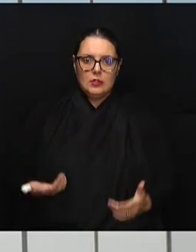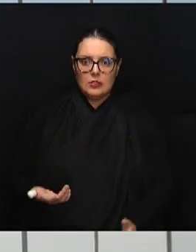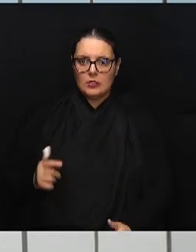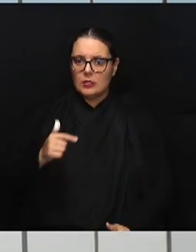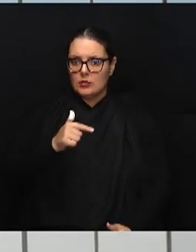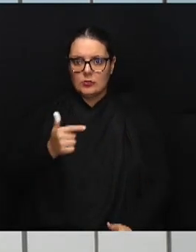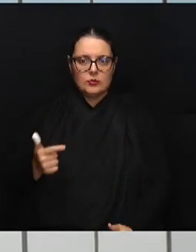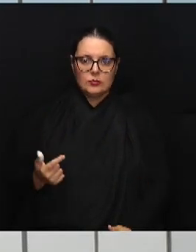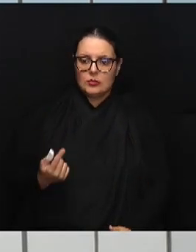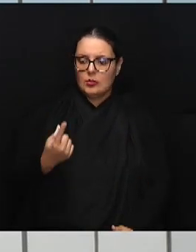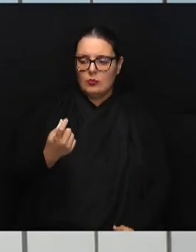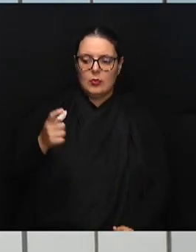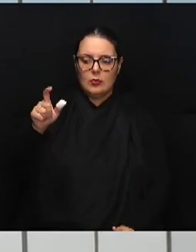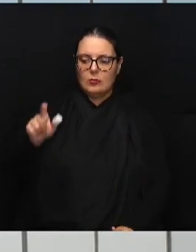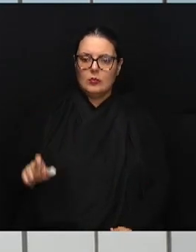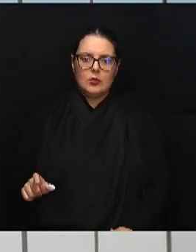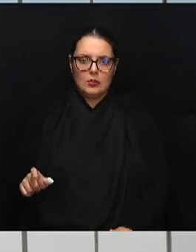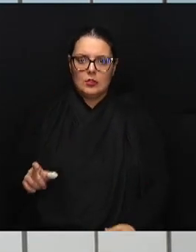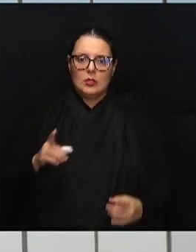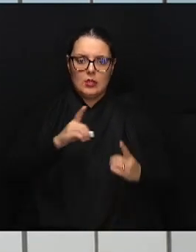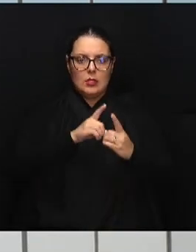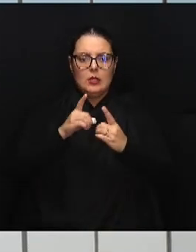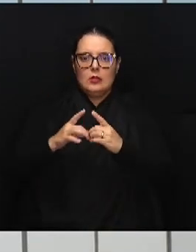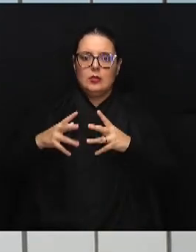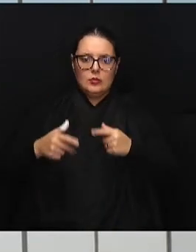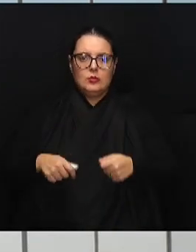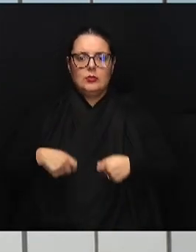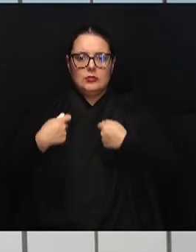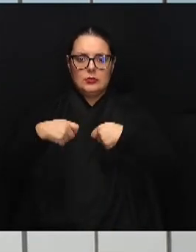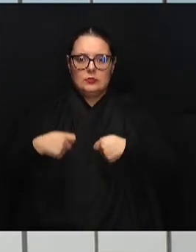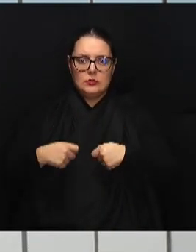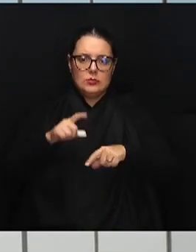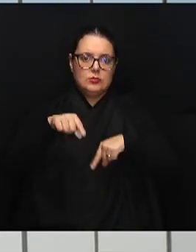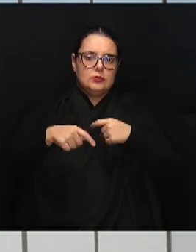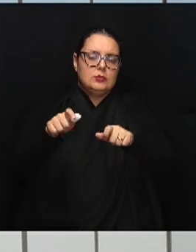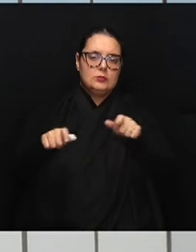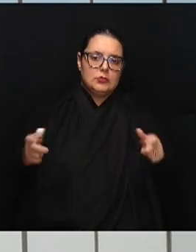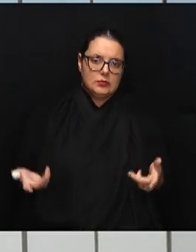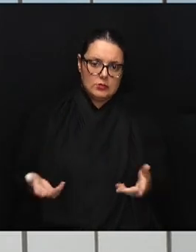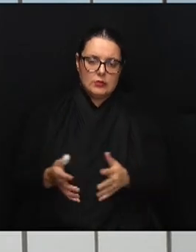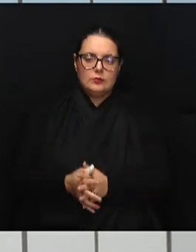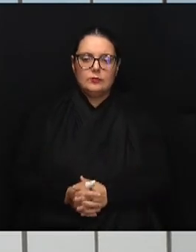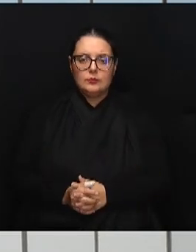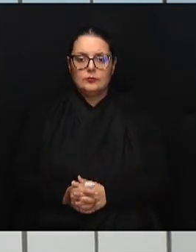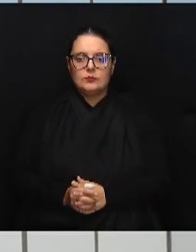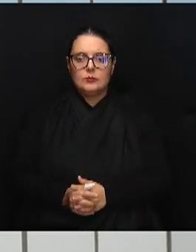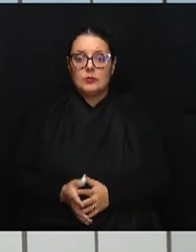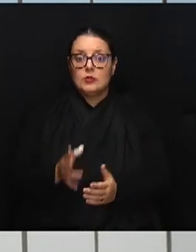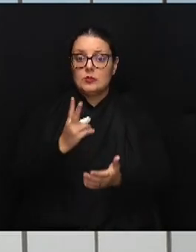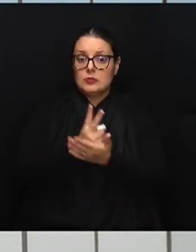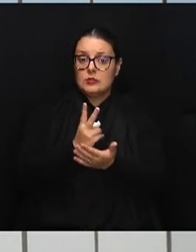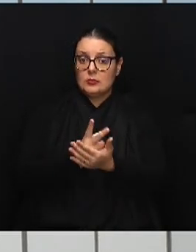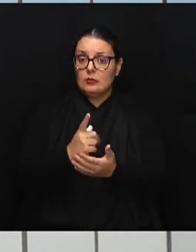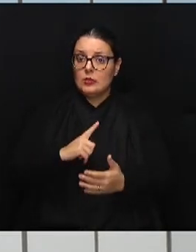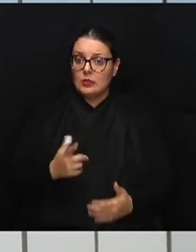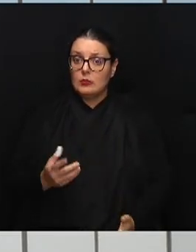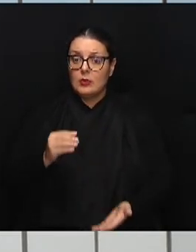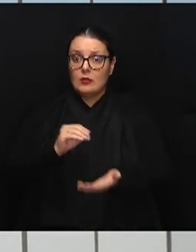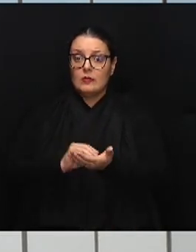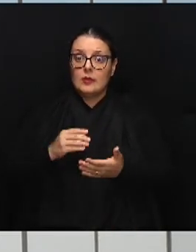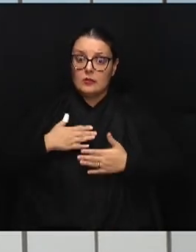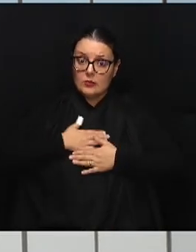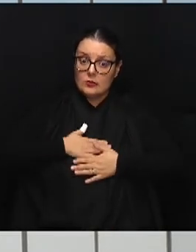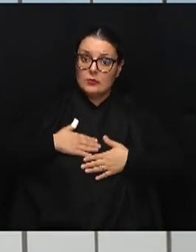nenhuma pessoa no mundo que atenda todas as necessidades de outra pessoa. Né? Então, sempre vai haver uma insatisfação